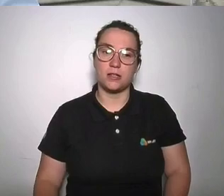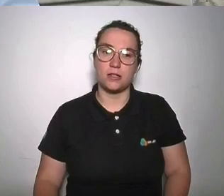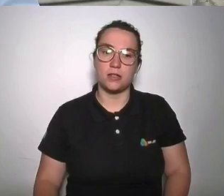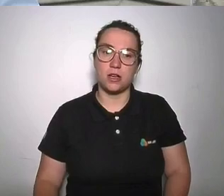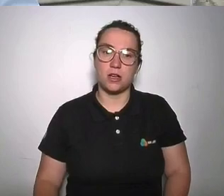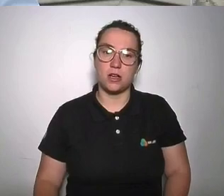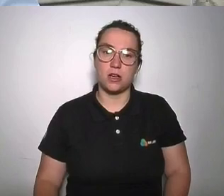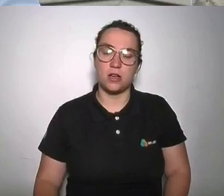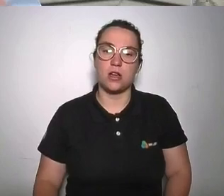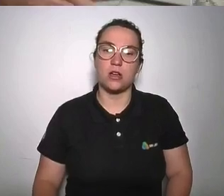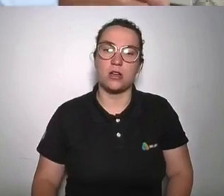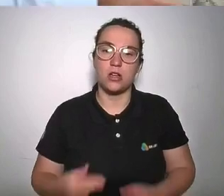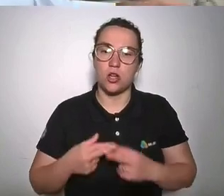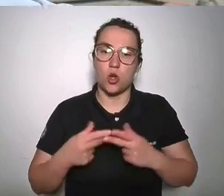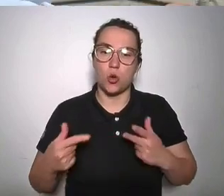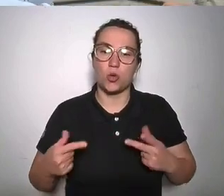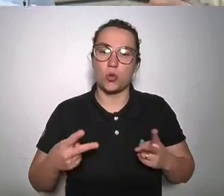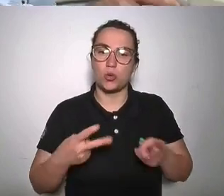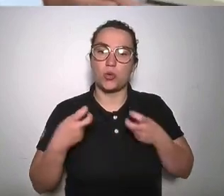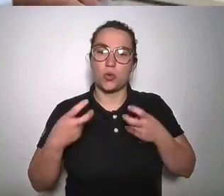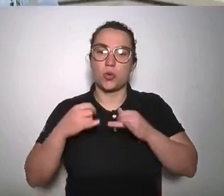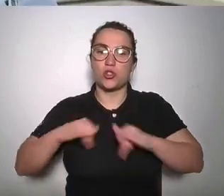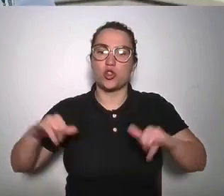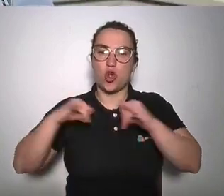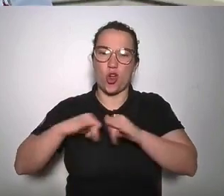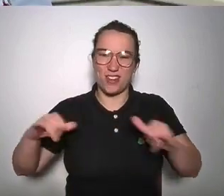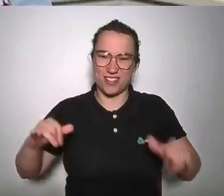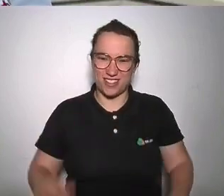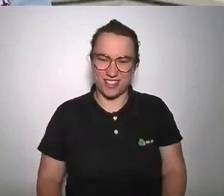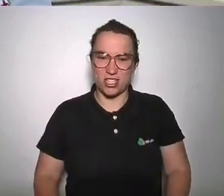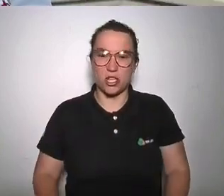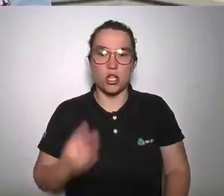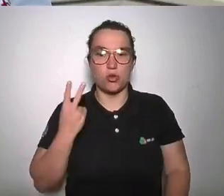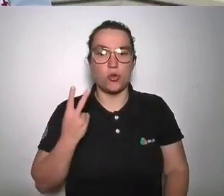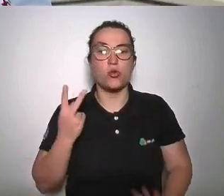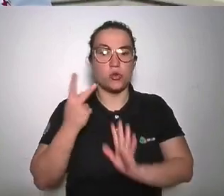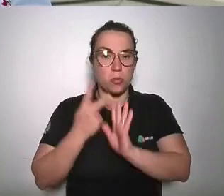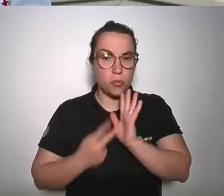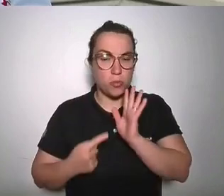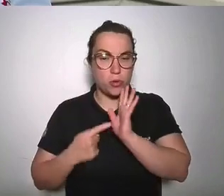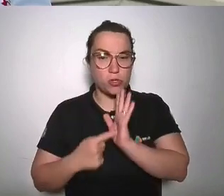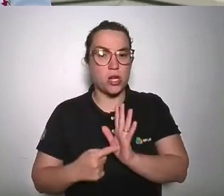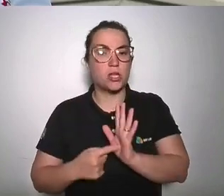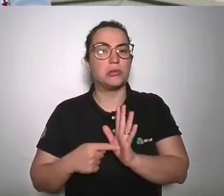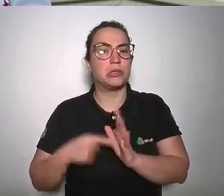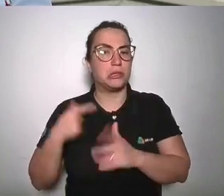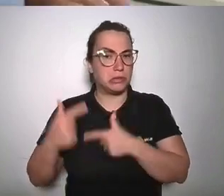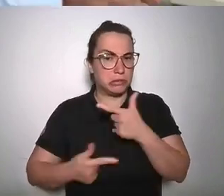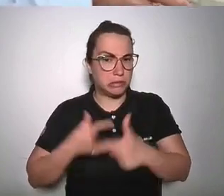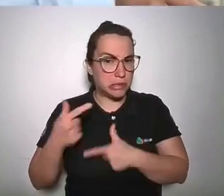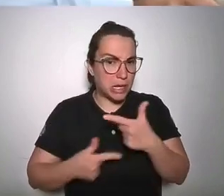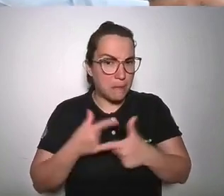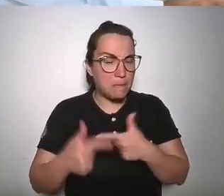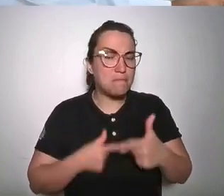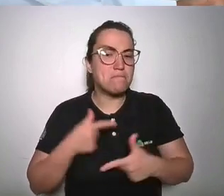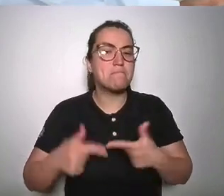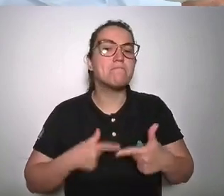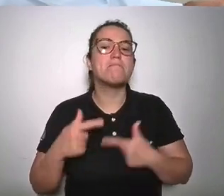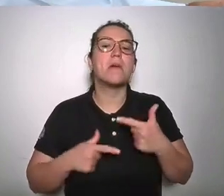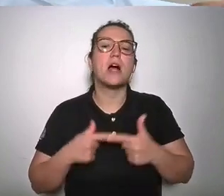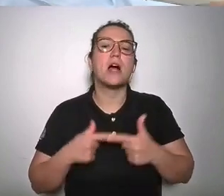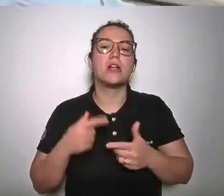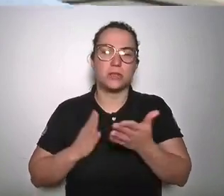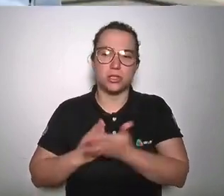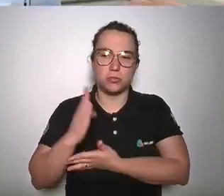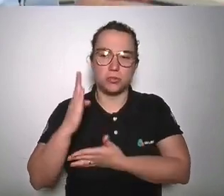relação aos recursos de royalties, 2 projetos que nos deram muito trabalho para que isso fosse aprovado em